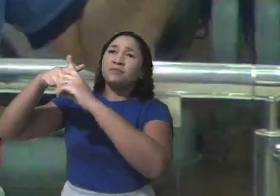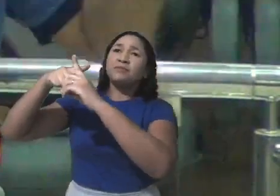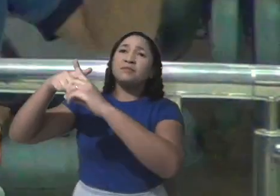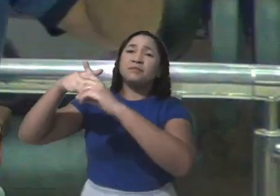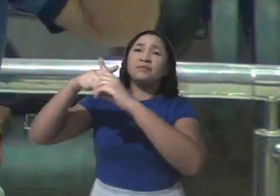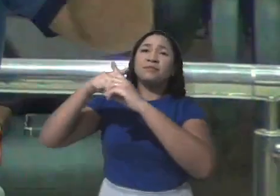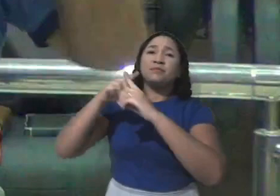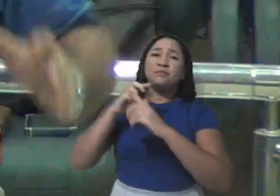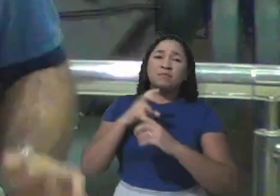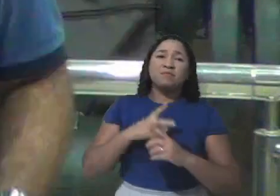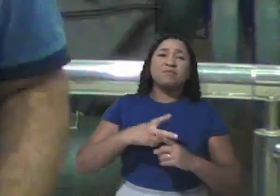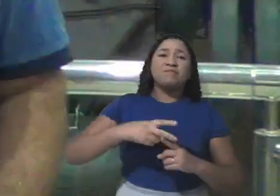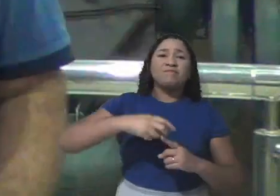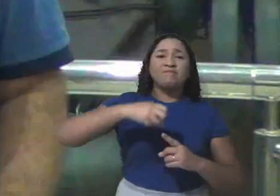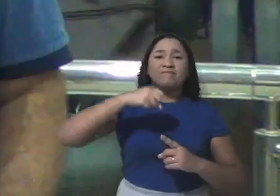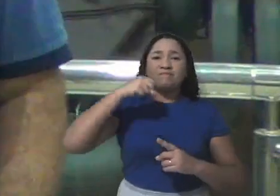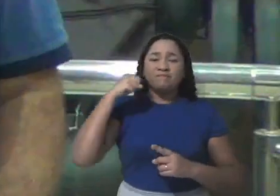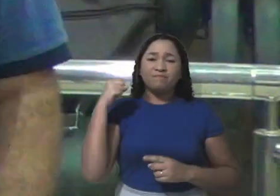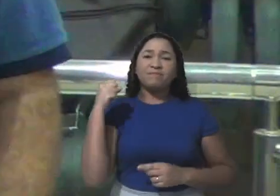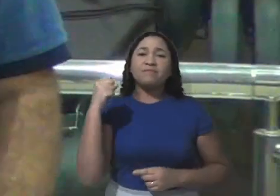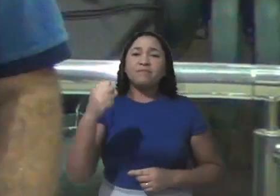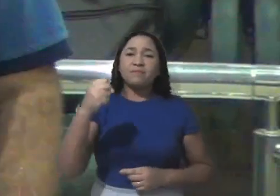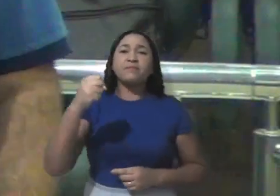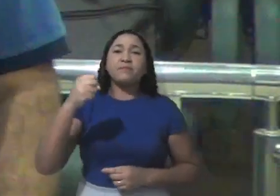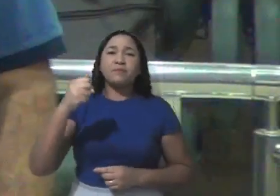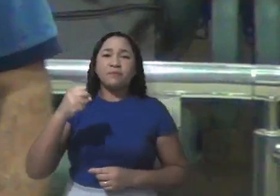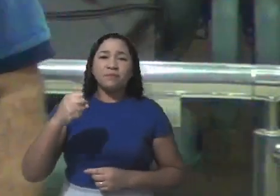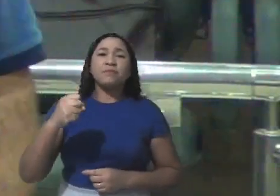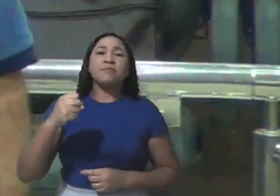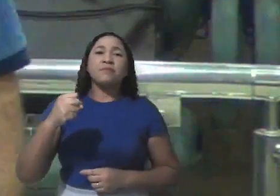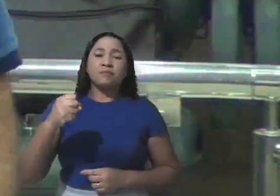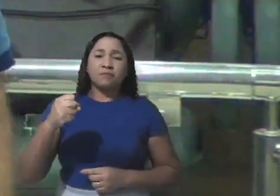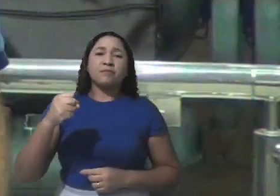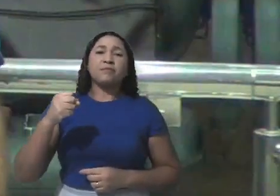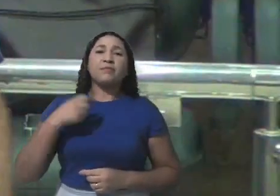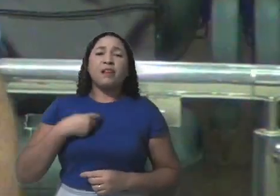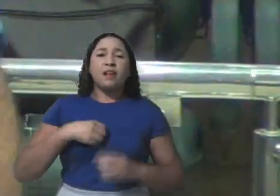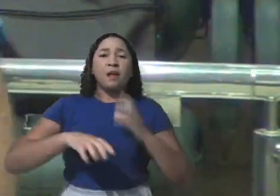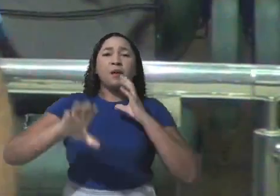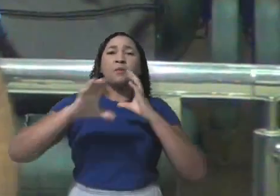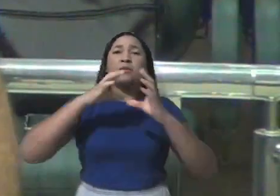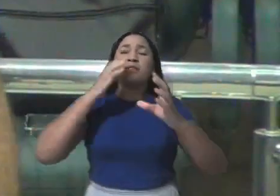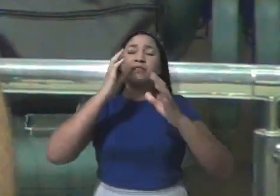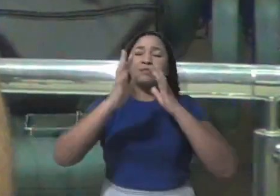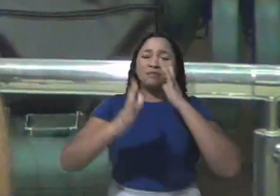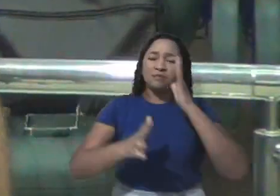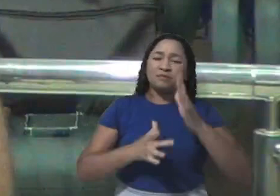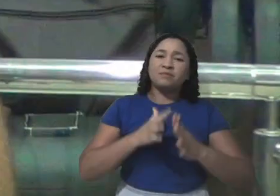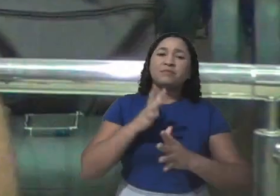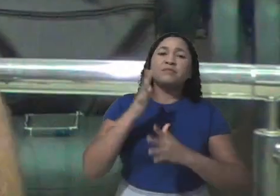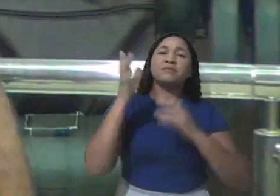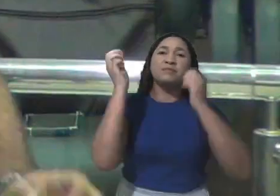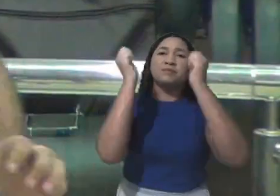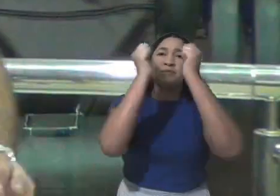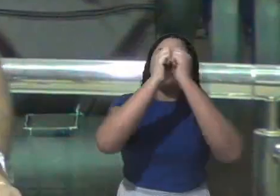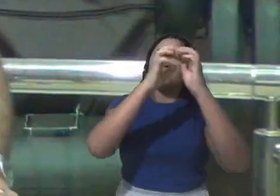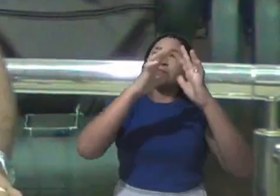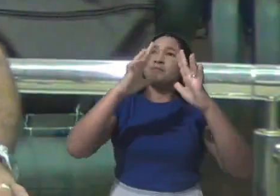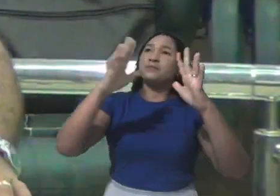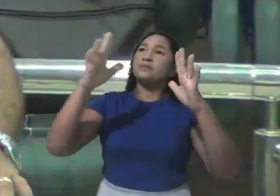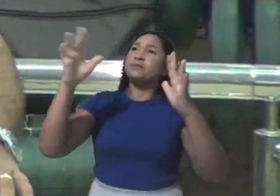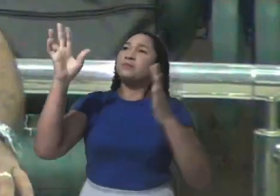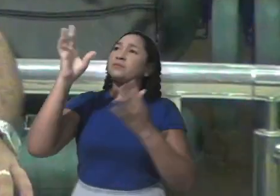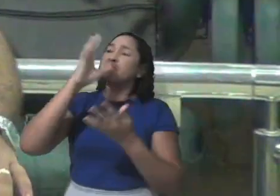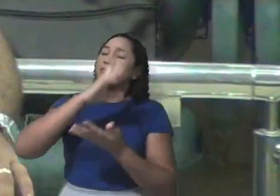e saber que dele não lembra mais, eu canto pra glória